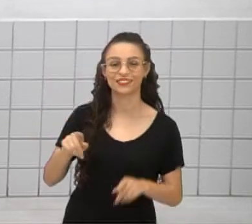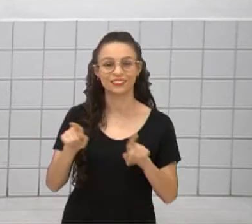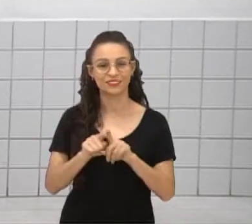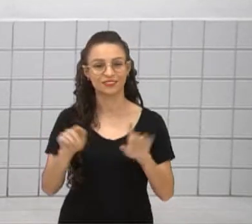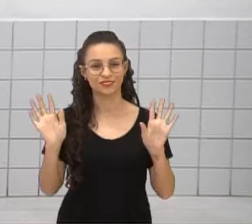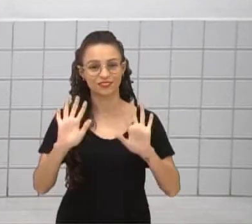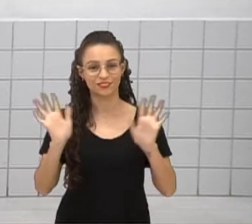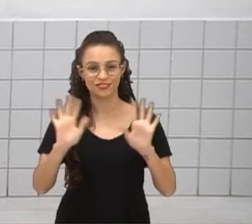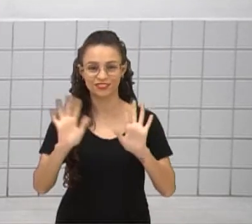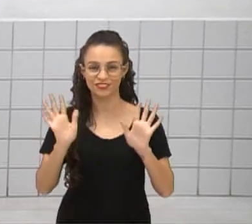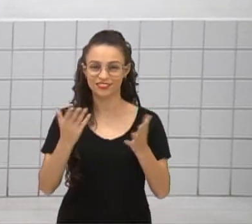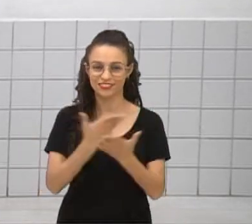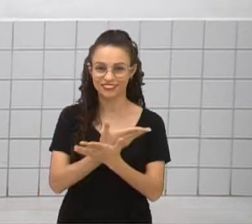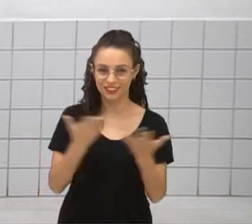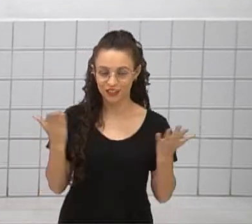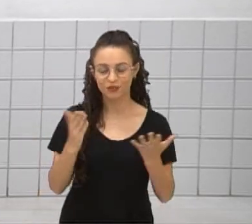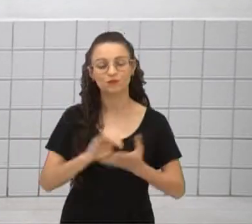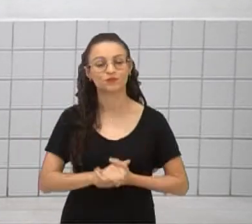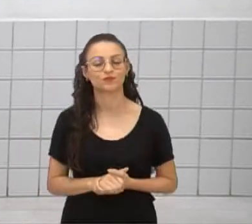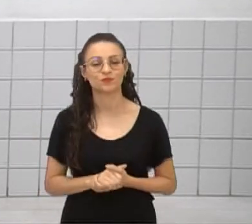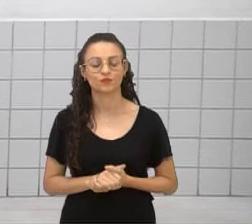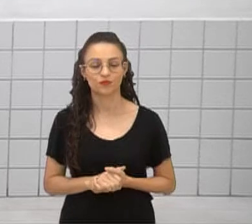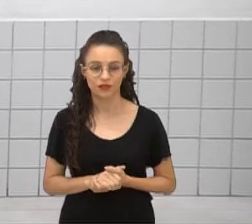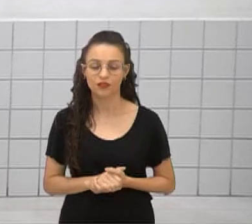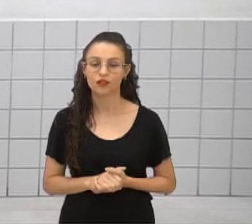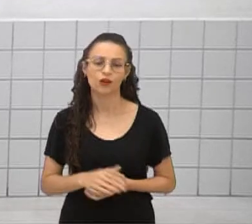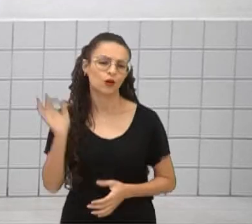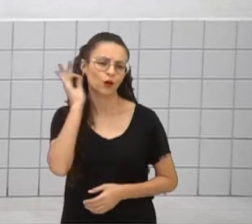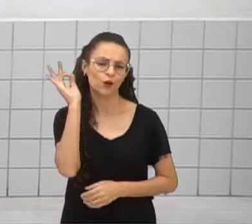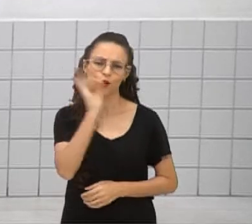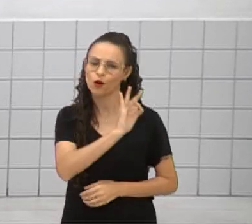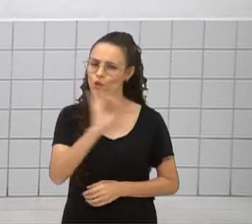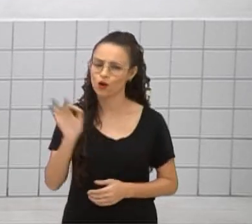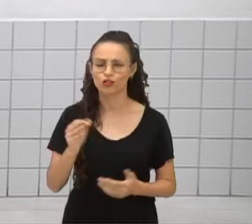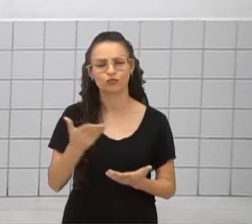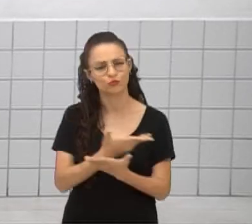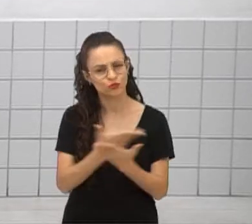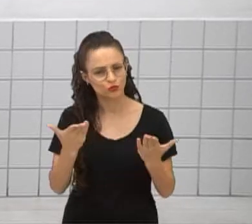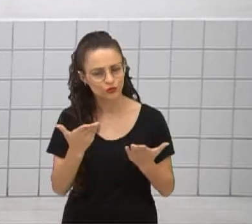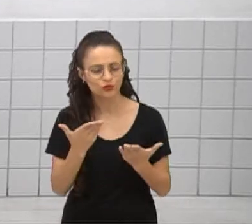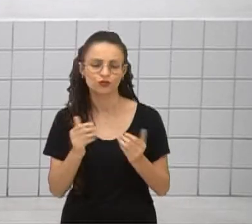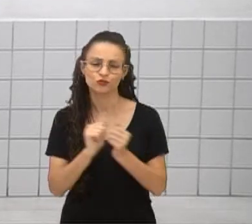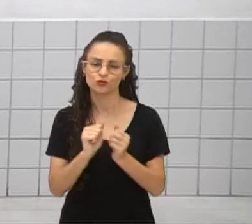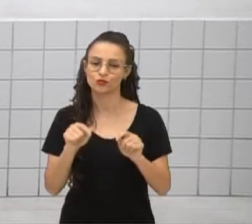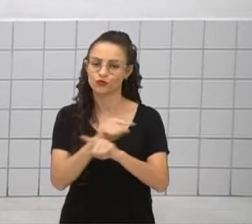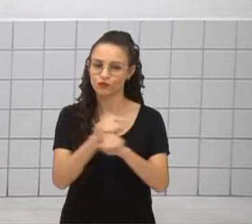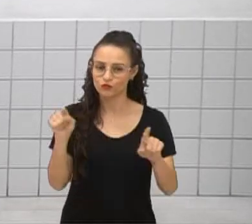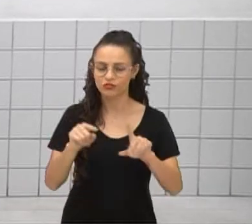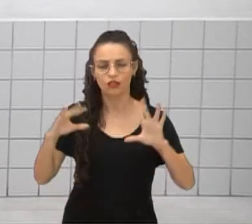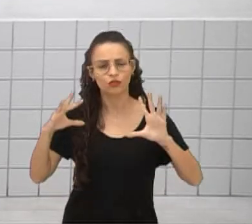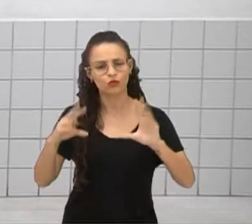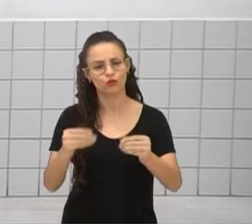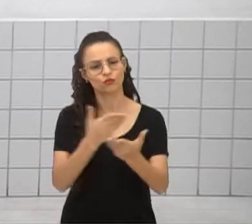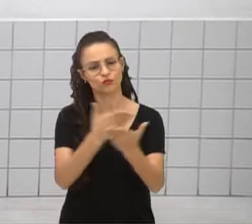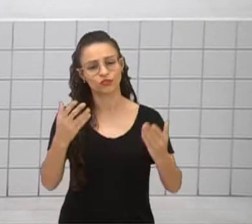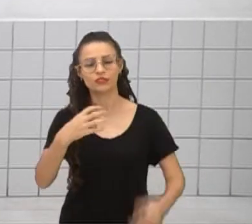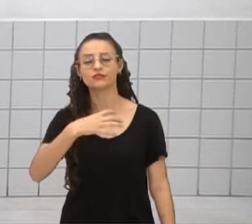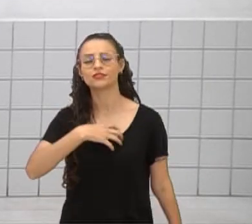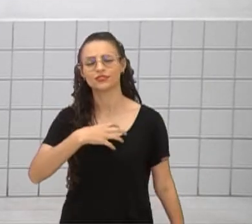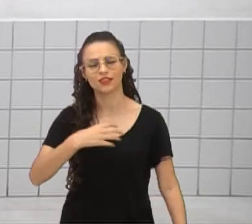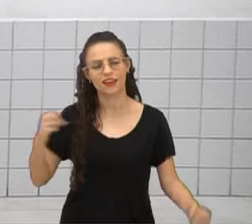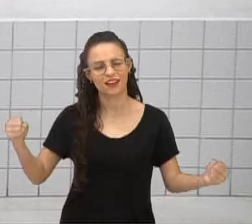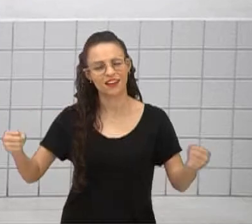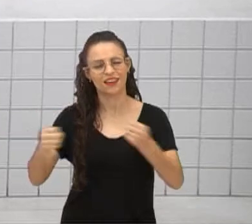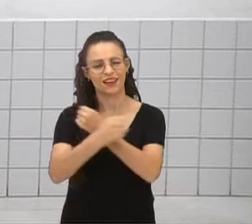Sem vai by four destruídas gente foi em ótimo estar com vocês todos todos vocês sintam-se